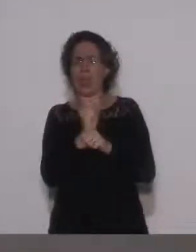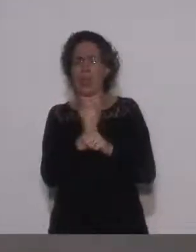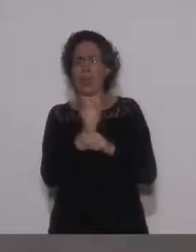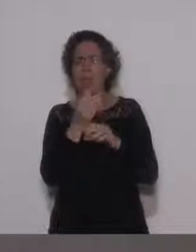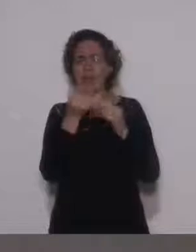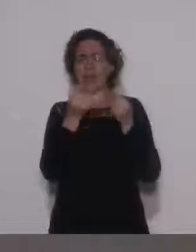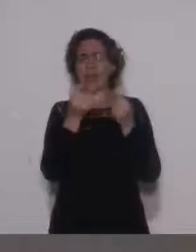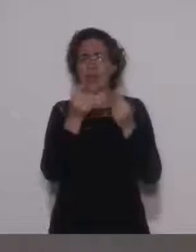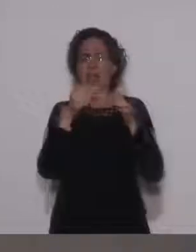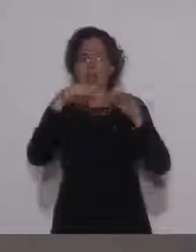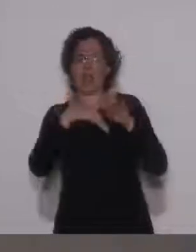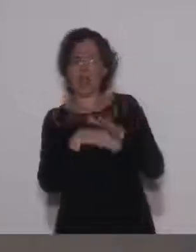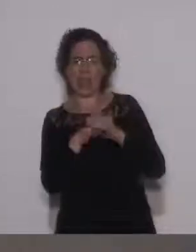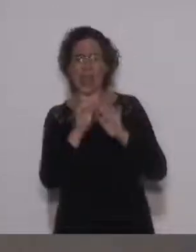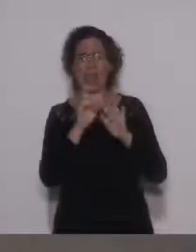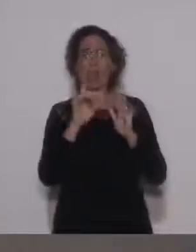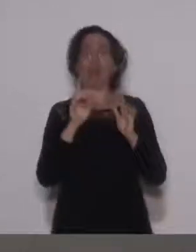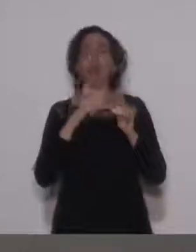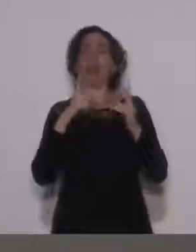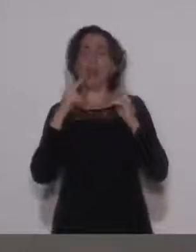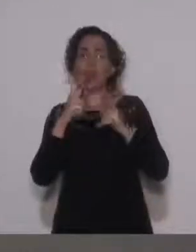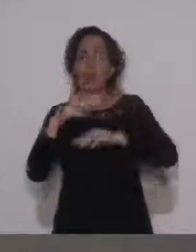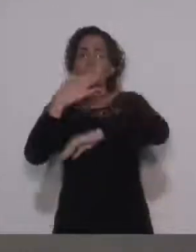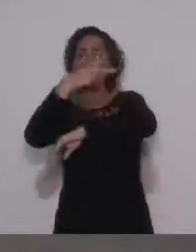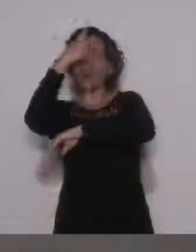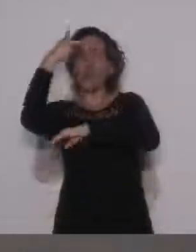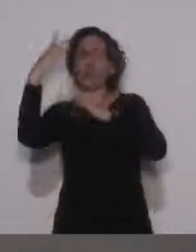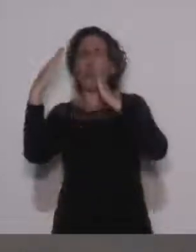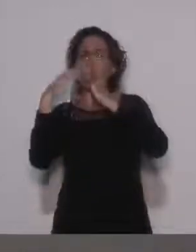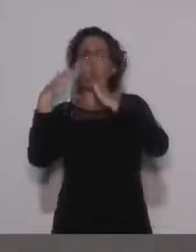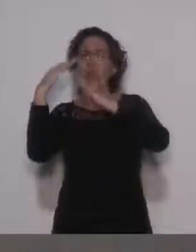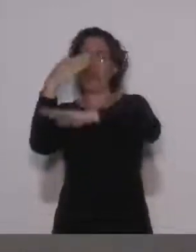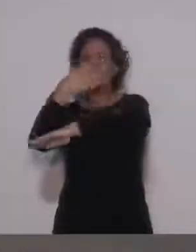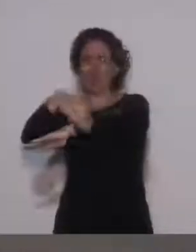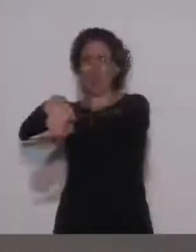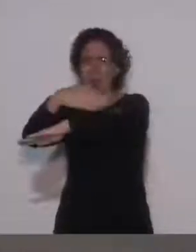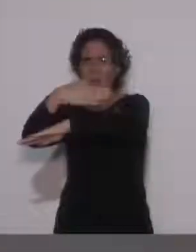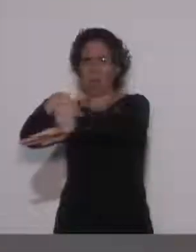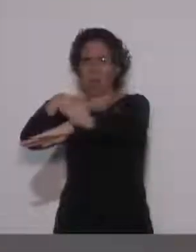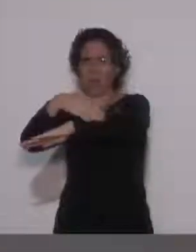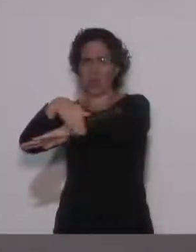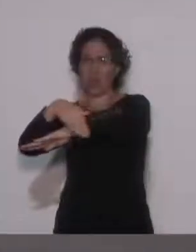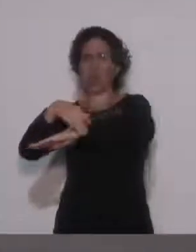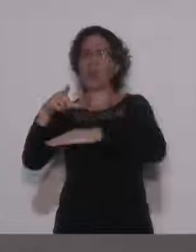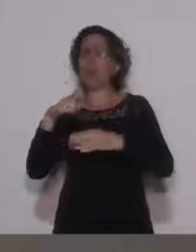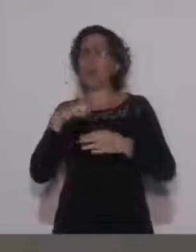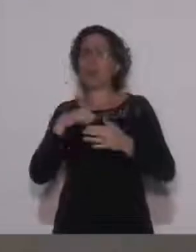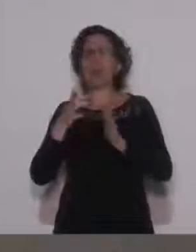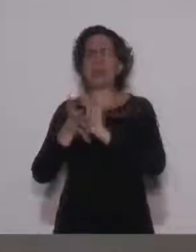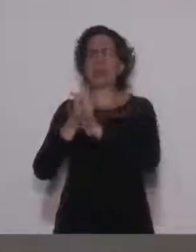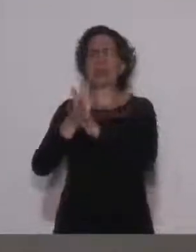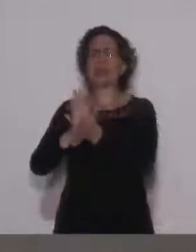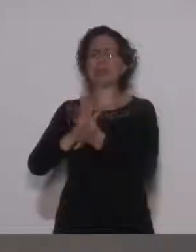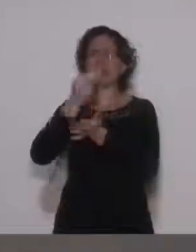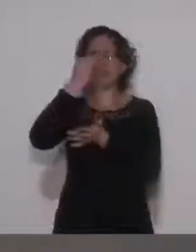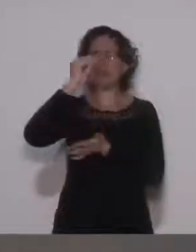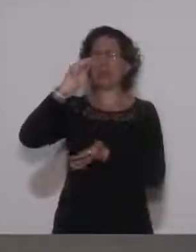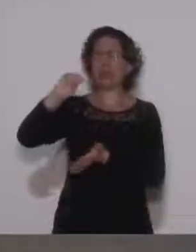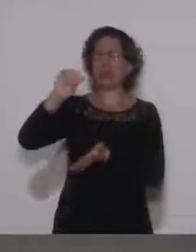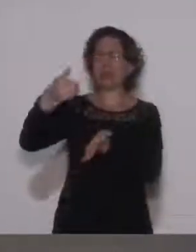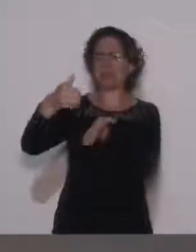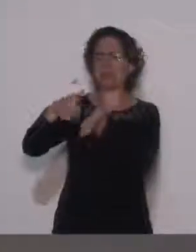terra porque ninguém vê. Assim também é a situação em rua. A pessoa em situação em rua, ela fica ali marginalizada literalmente. Então